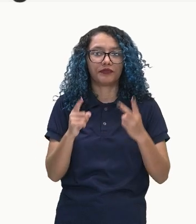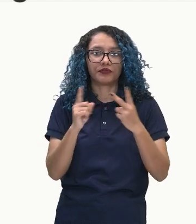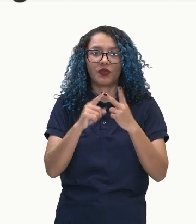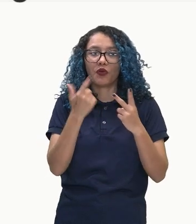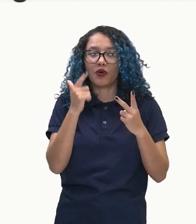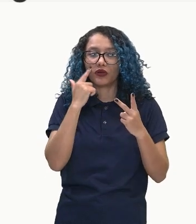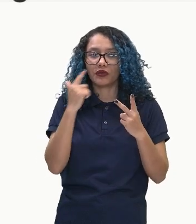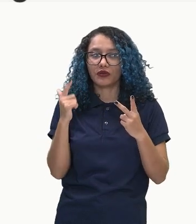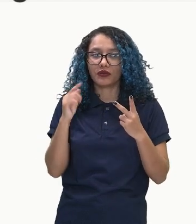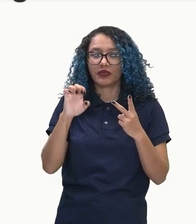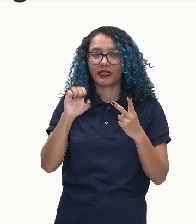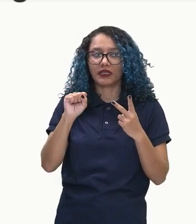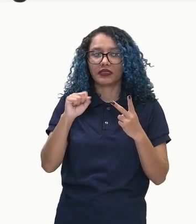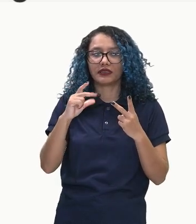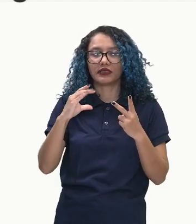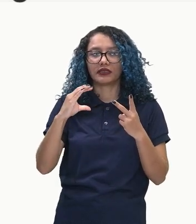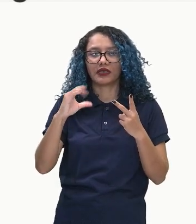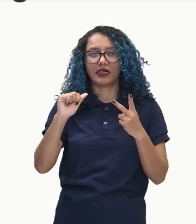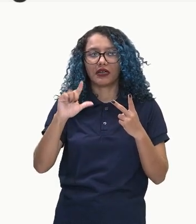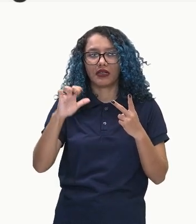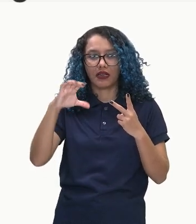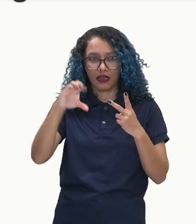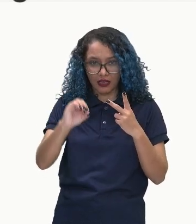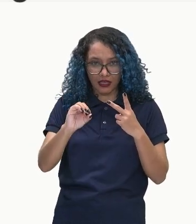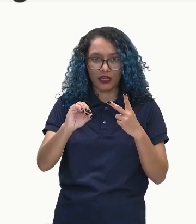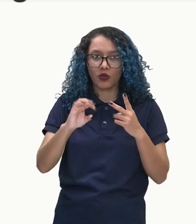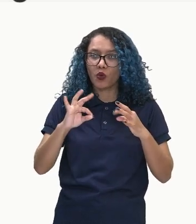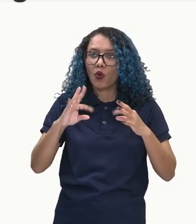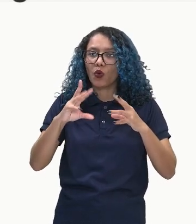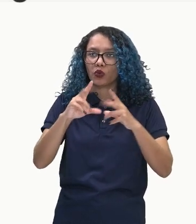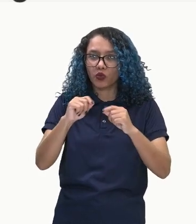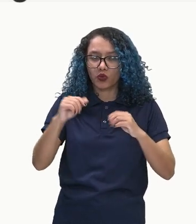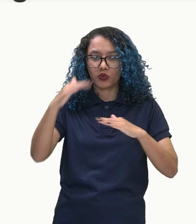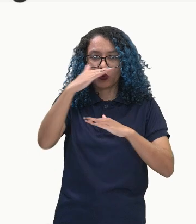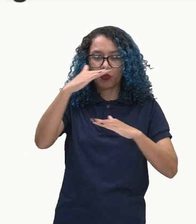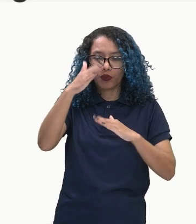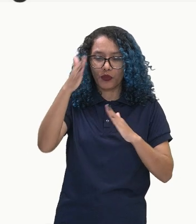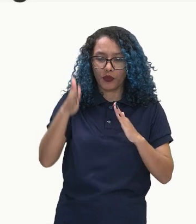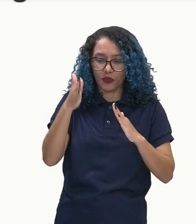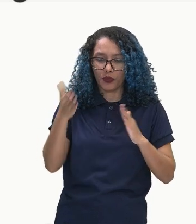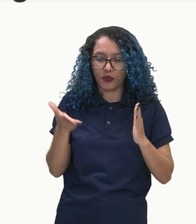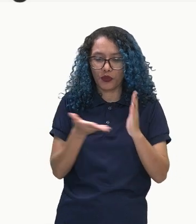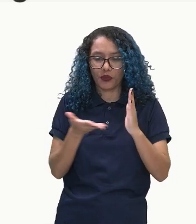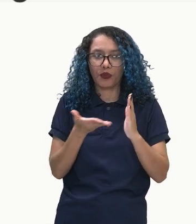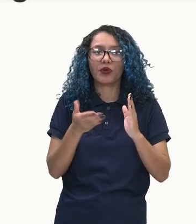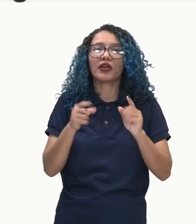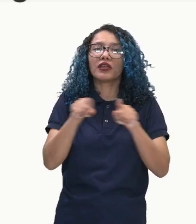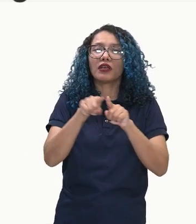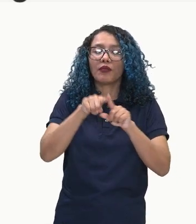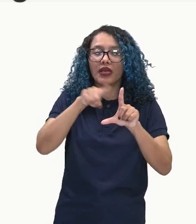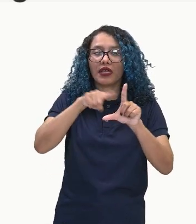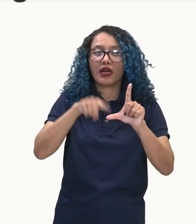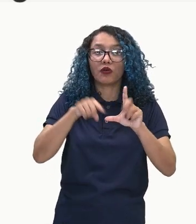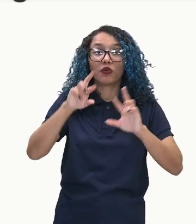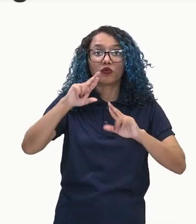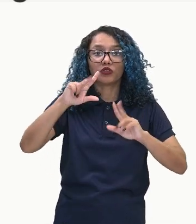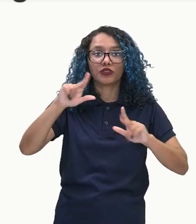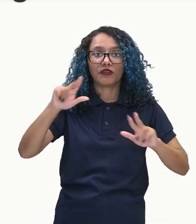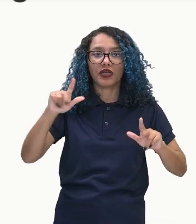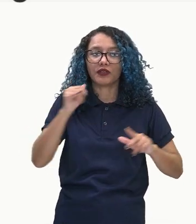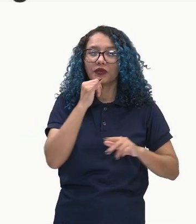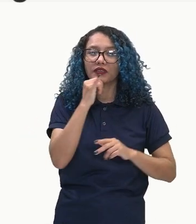trapézio escaleno, onde todos os lados e ângulos são diferentes, tá bom? É como esse trapézio aqui,